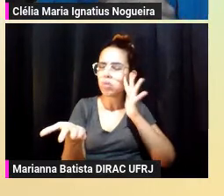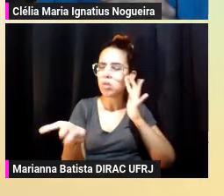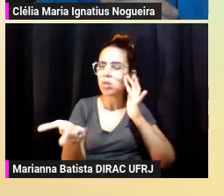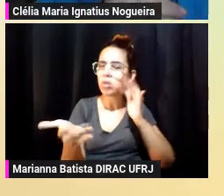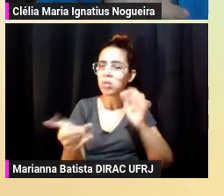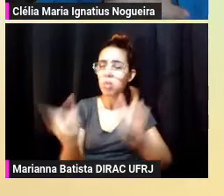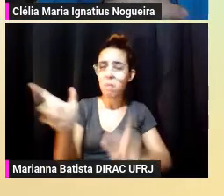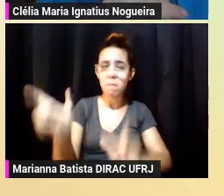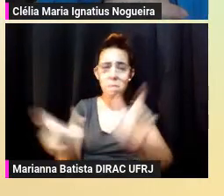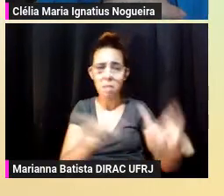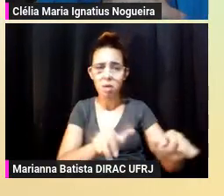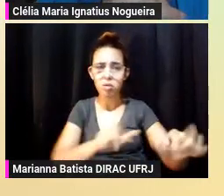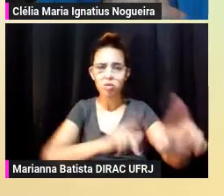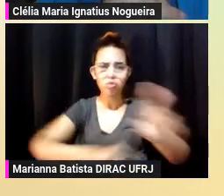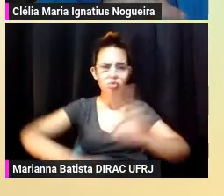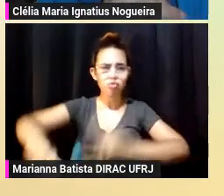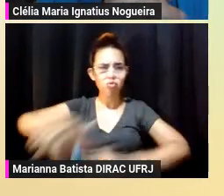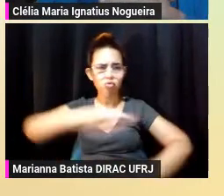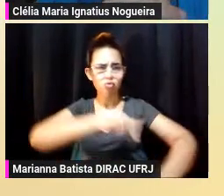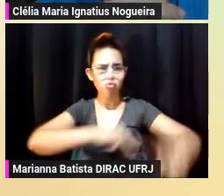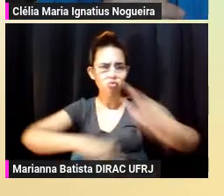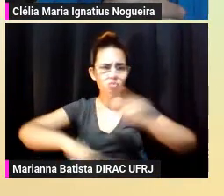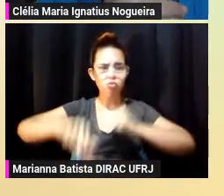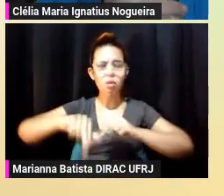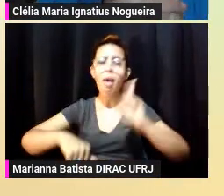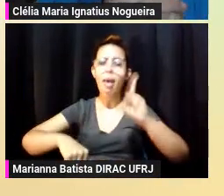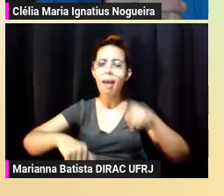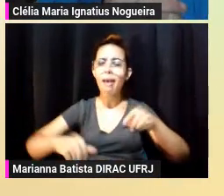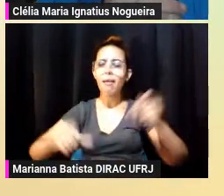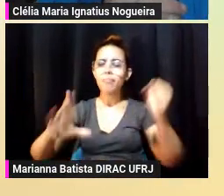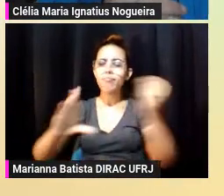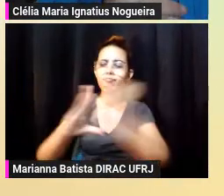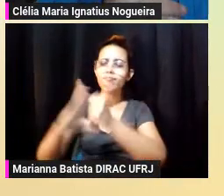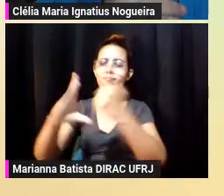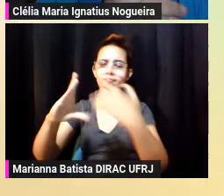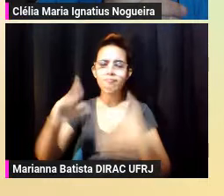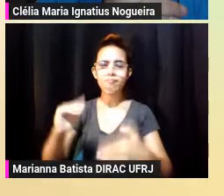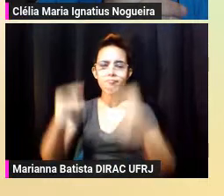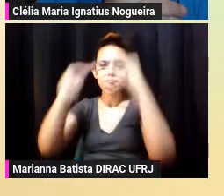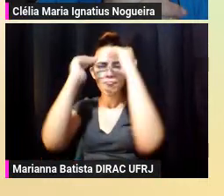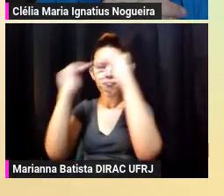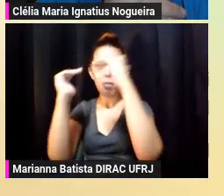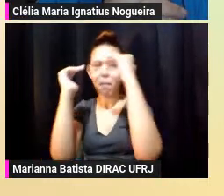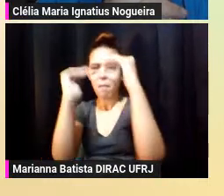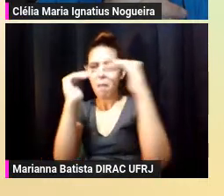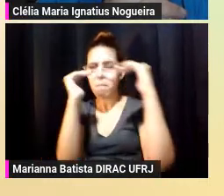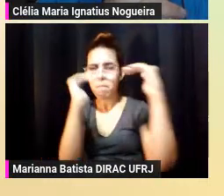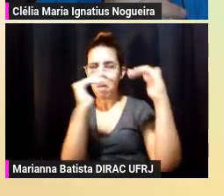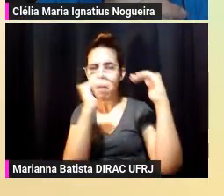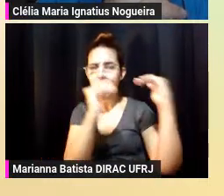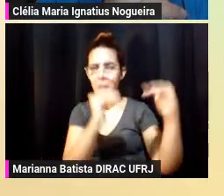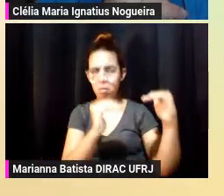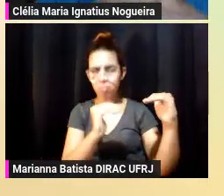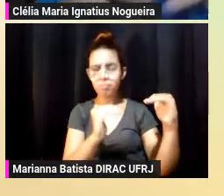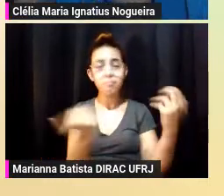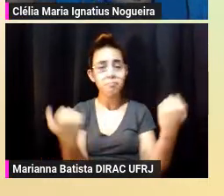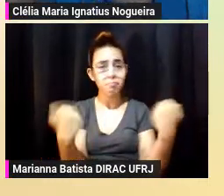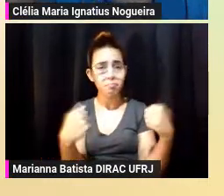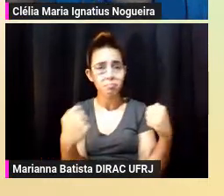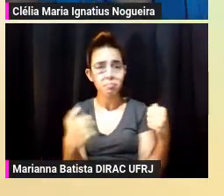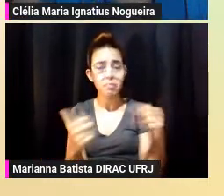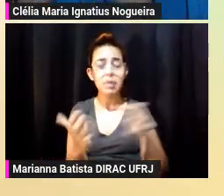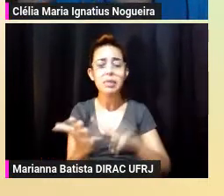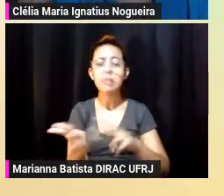Alice Covimose, uma das características principais da condição humana. Ou seja,